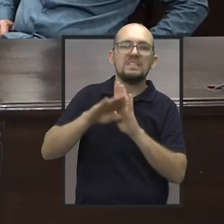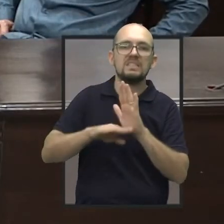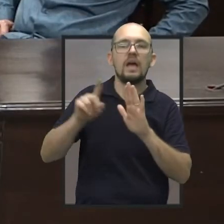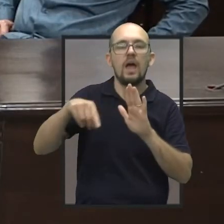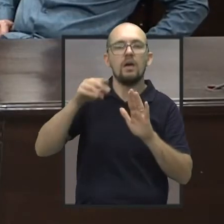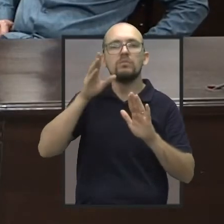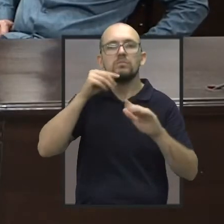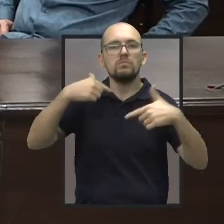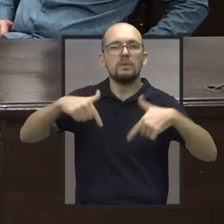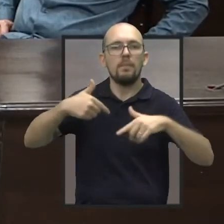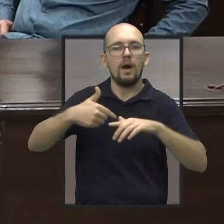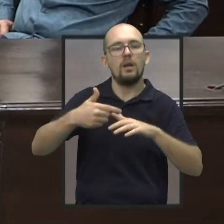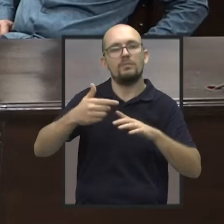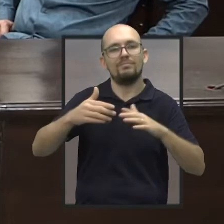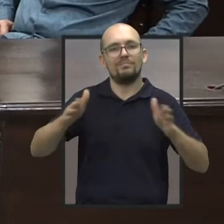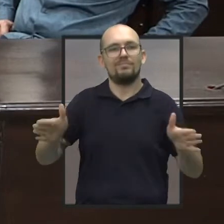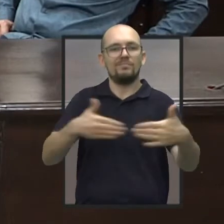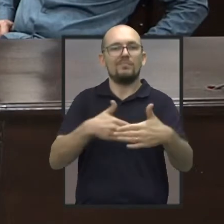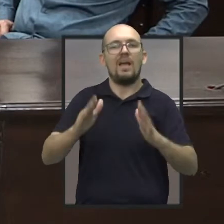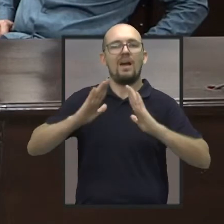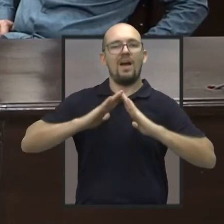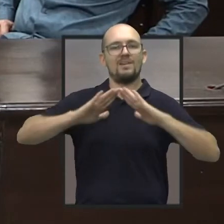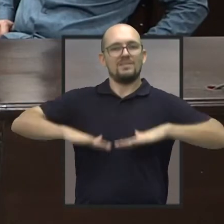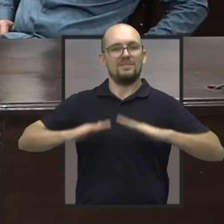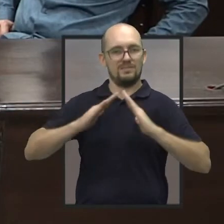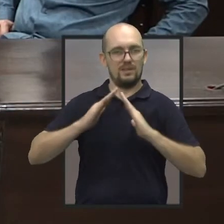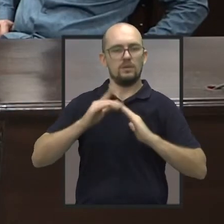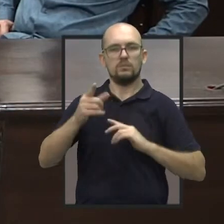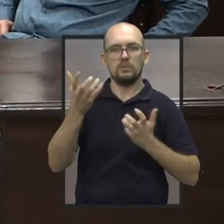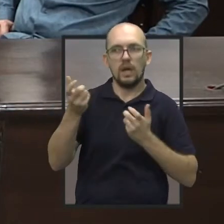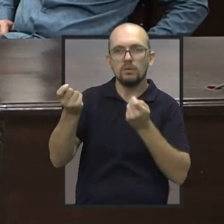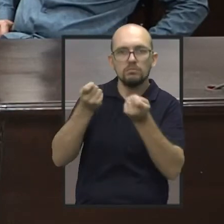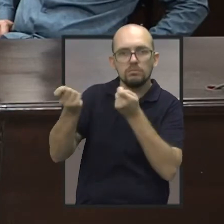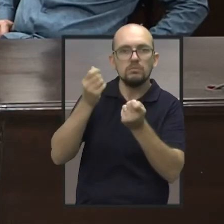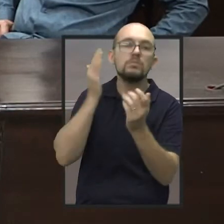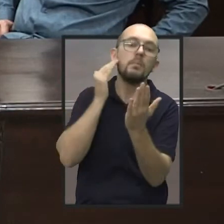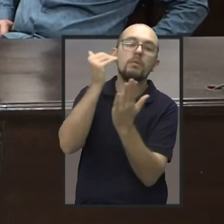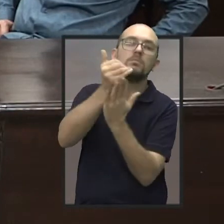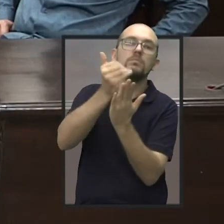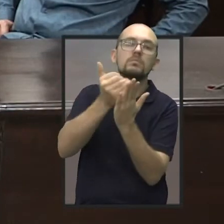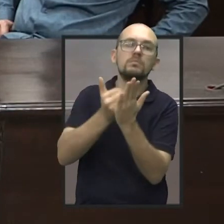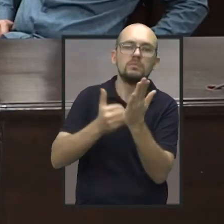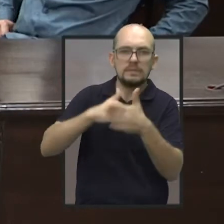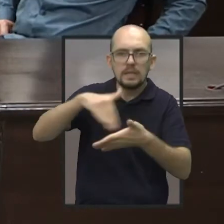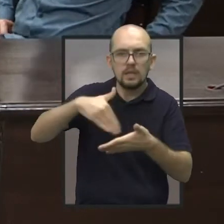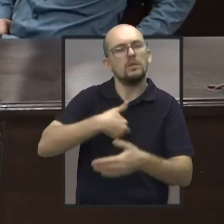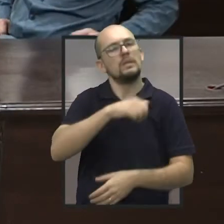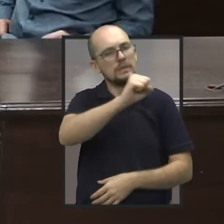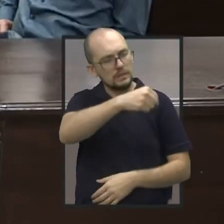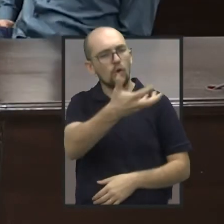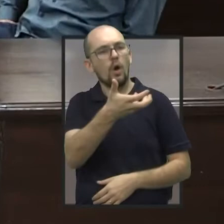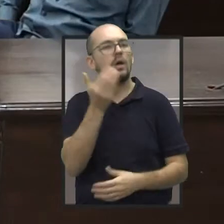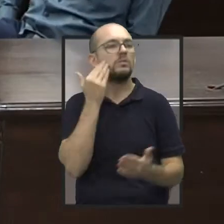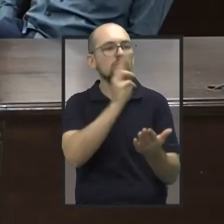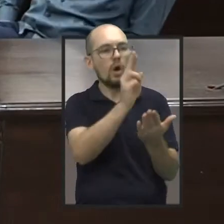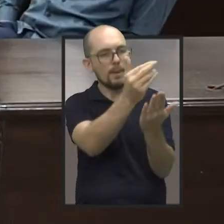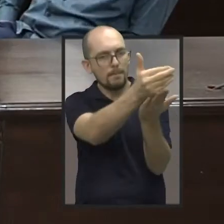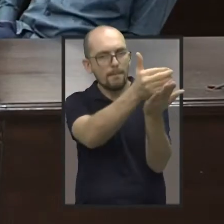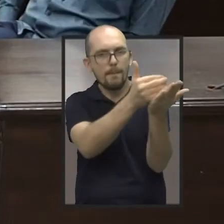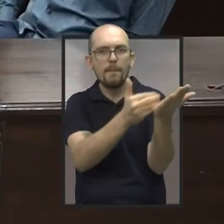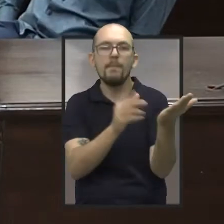home office, o senhor quer ter um controle, quer saber como está sendo feito o funcionamento dessas secretarias. Sim, com certeza, mesmo